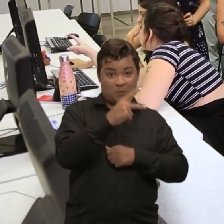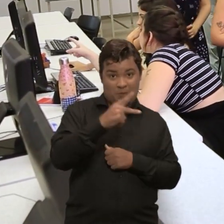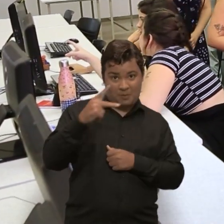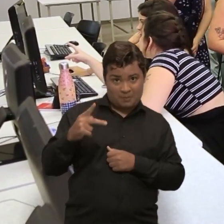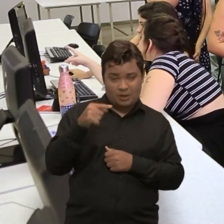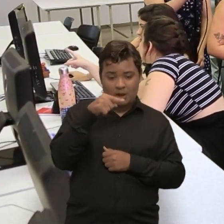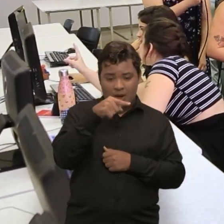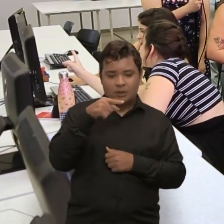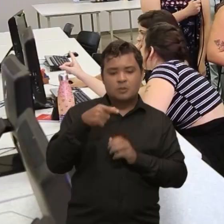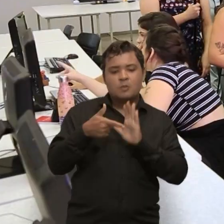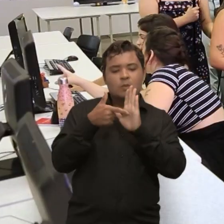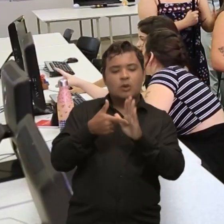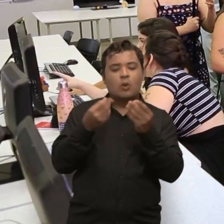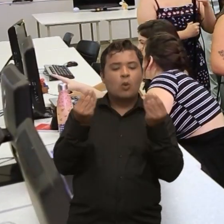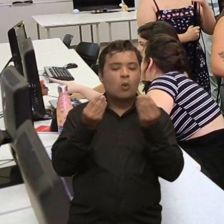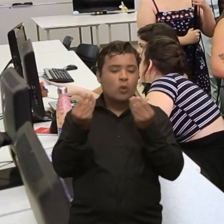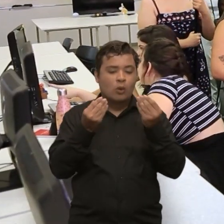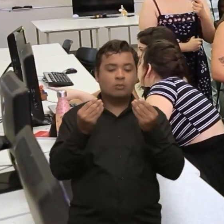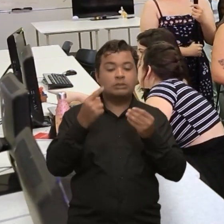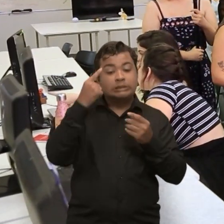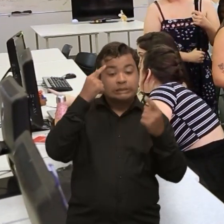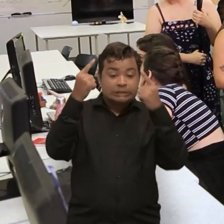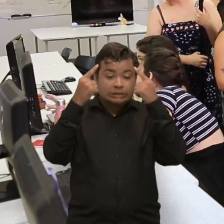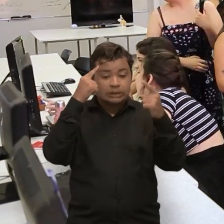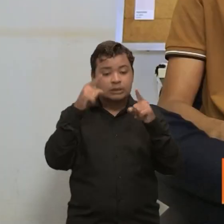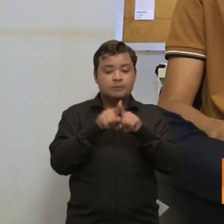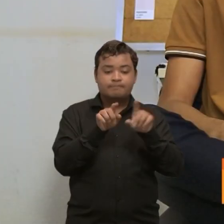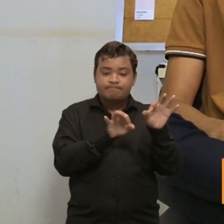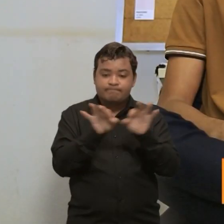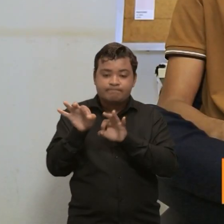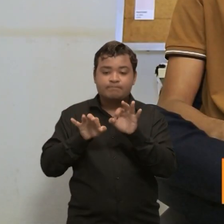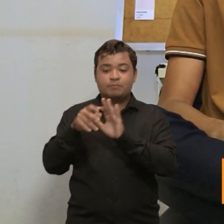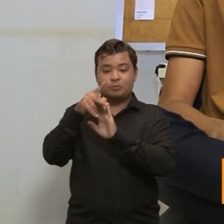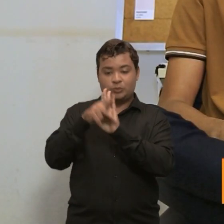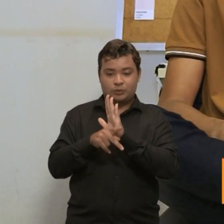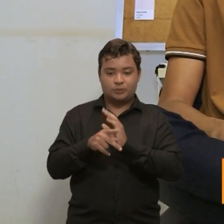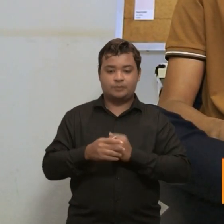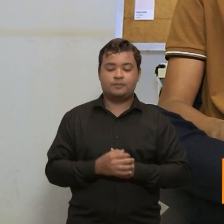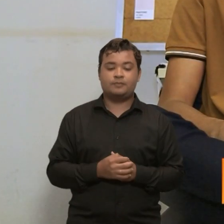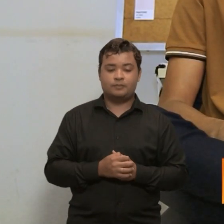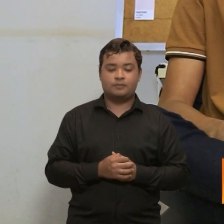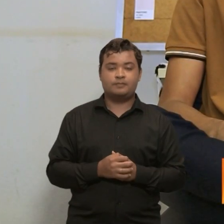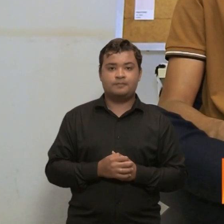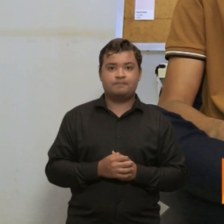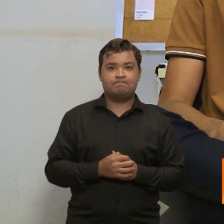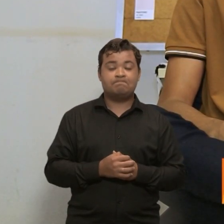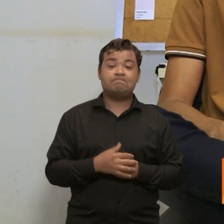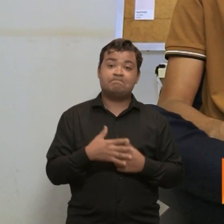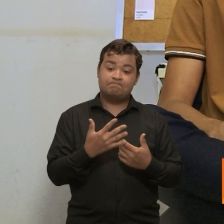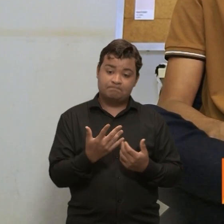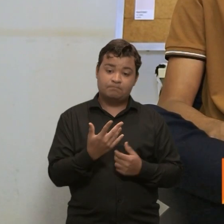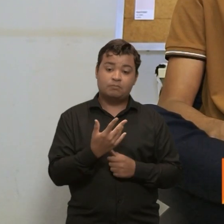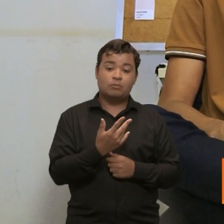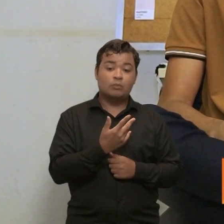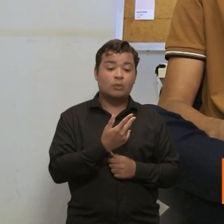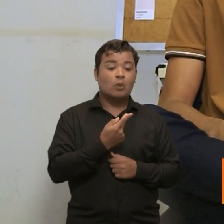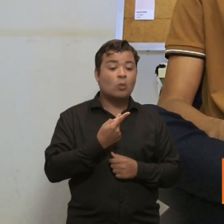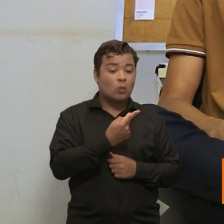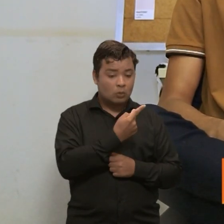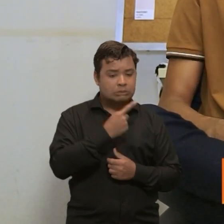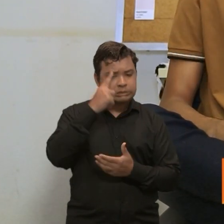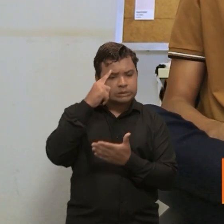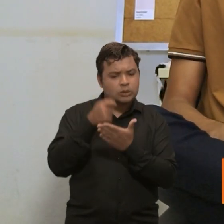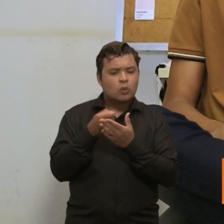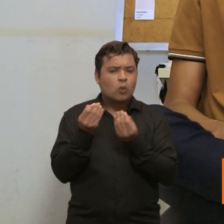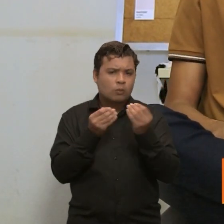processo de idealização e execução do projeto. Quando nós decidimos fazer juntos, a gente começou a pensar